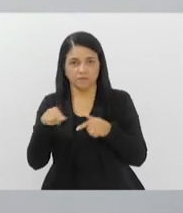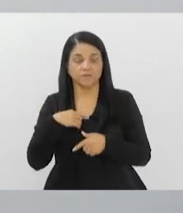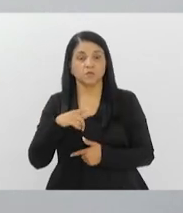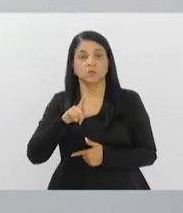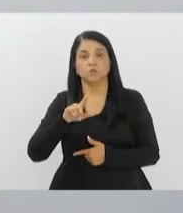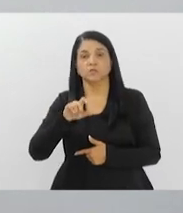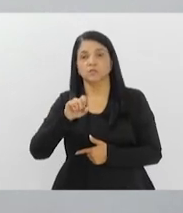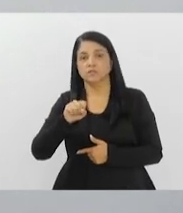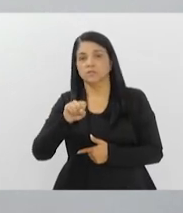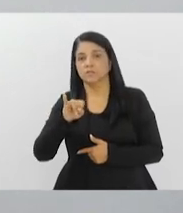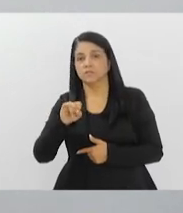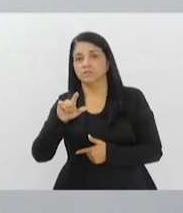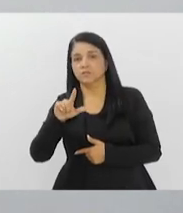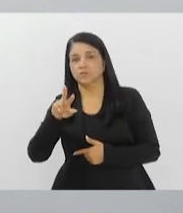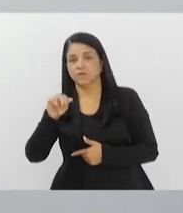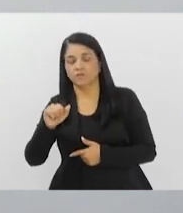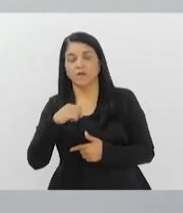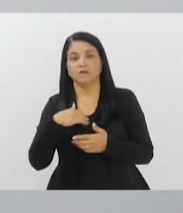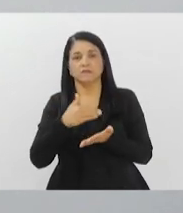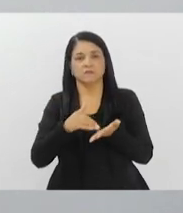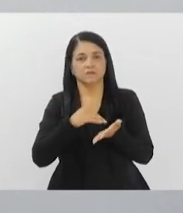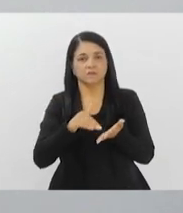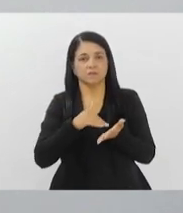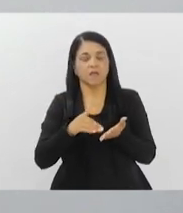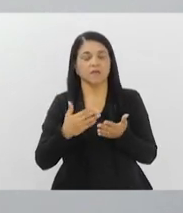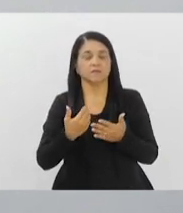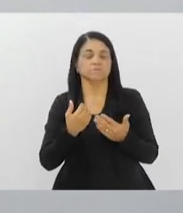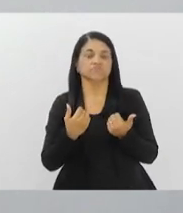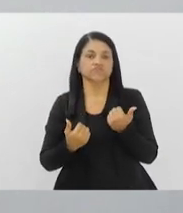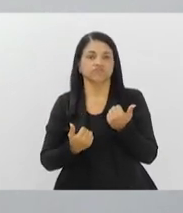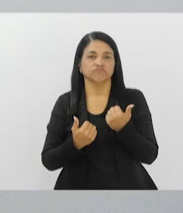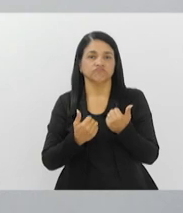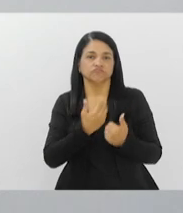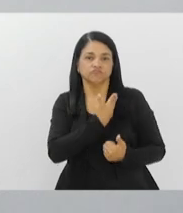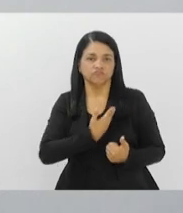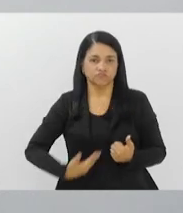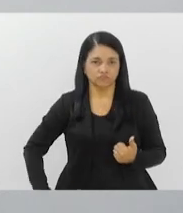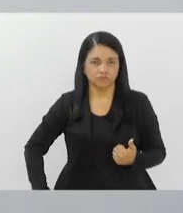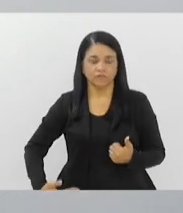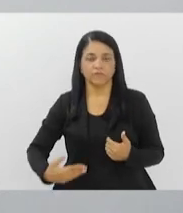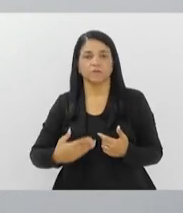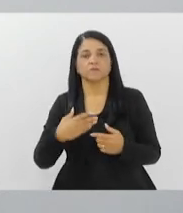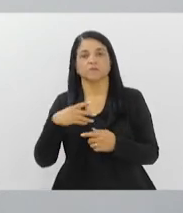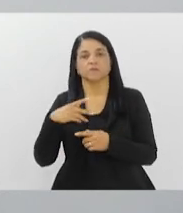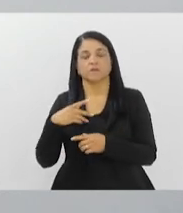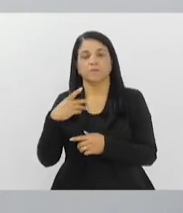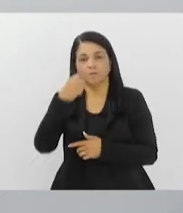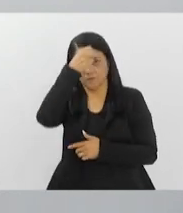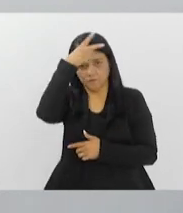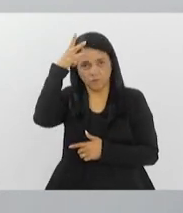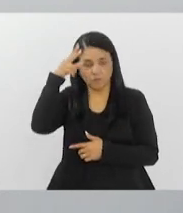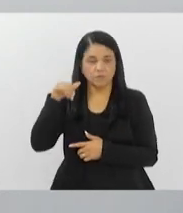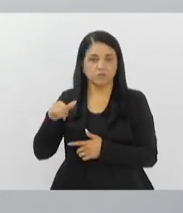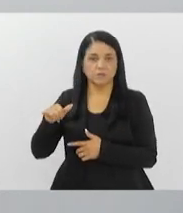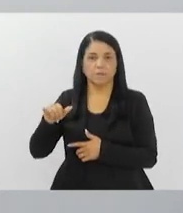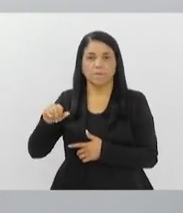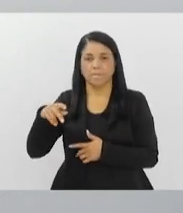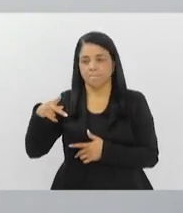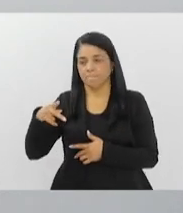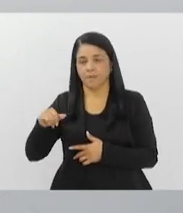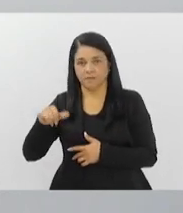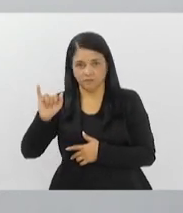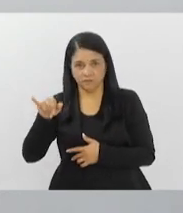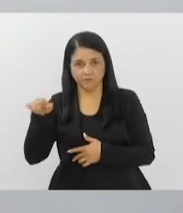Remossonet, secretária adjunta executiva do governo da Prefeitura Municipal de Paraty. Agora passo a palavra à